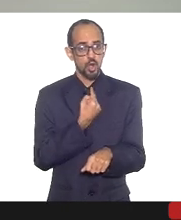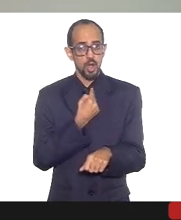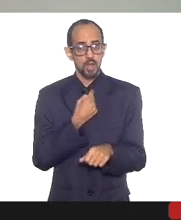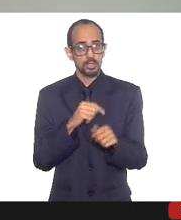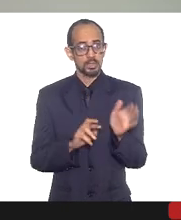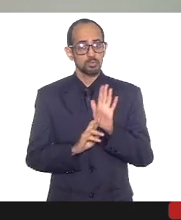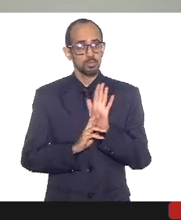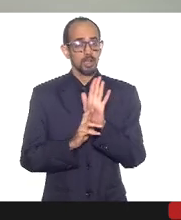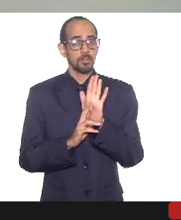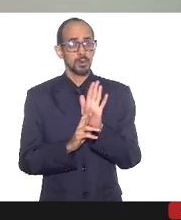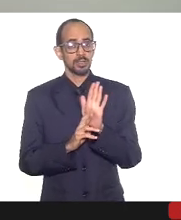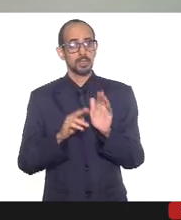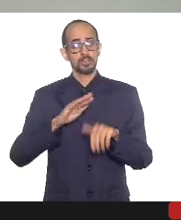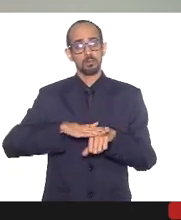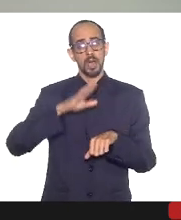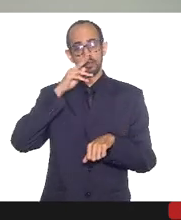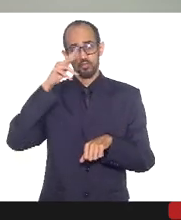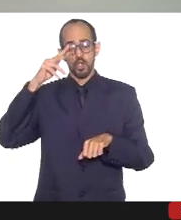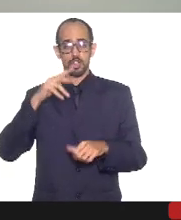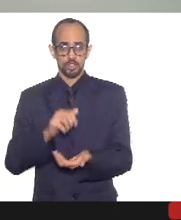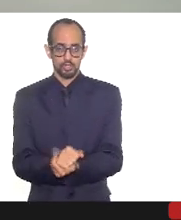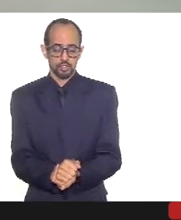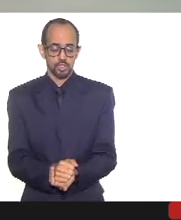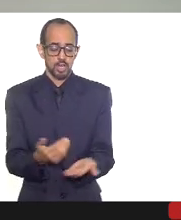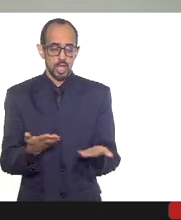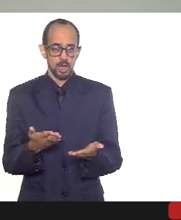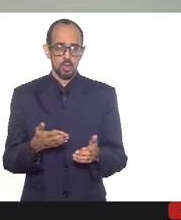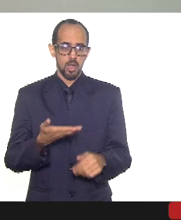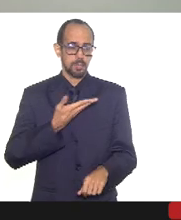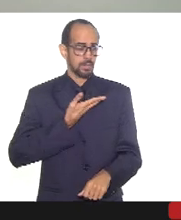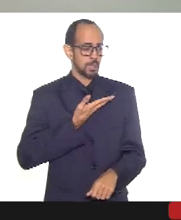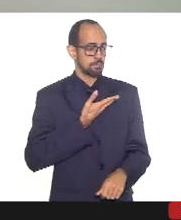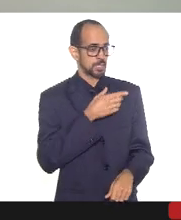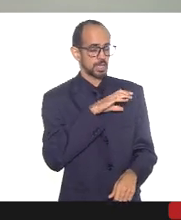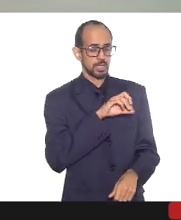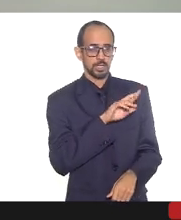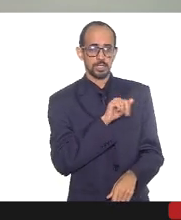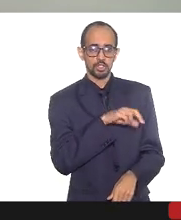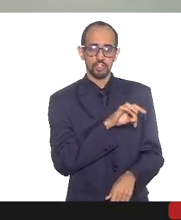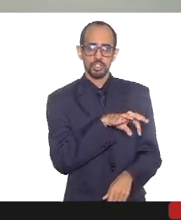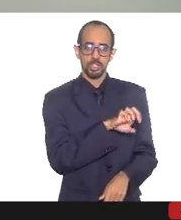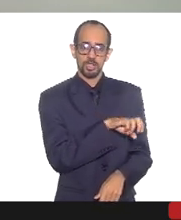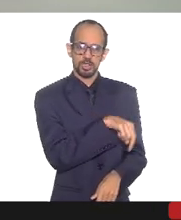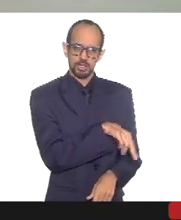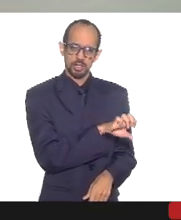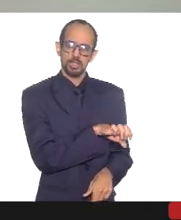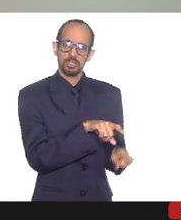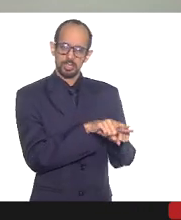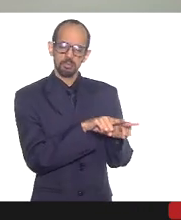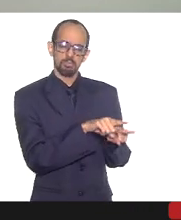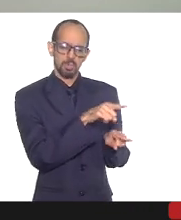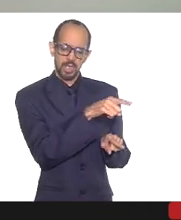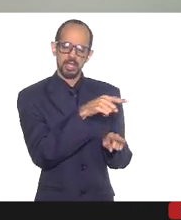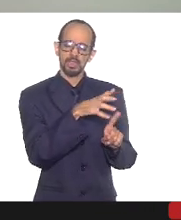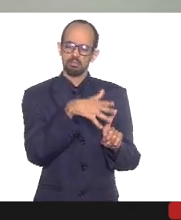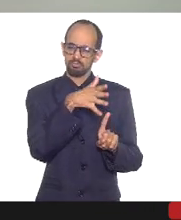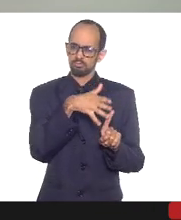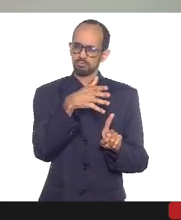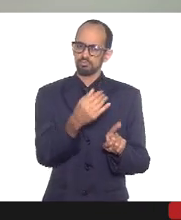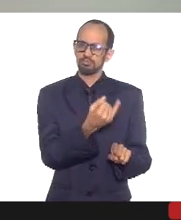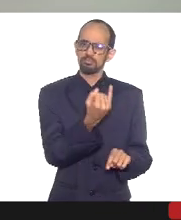lutar mais pela nossa classe. Vou deixar agora a palavra com a minha amiga Cristiane, que ela tem outras colocações muito importantes, e